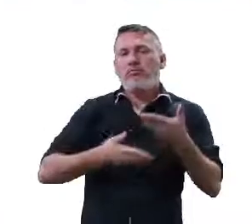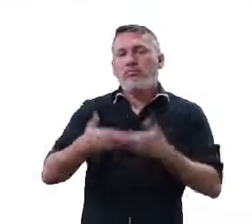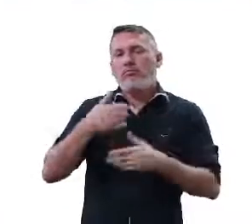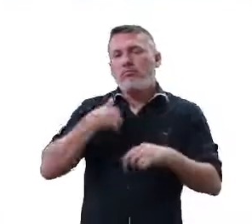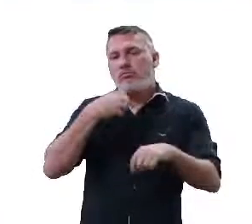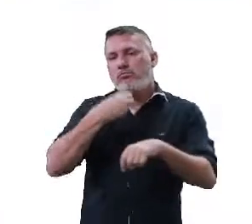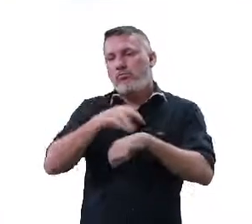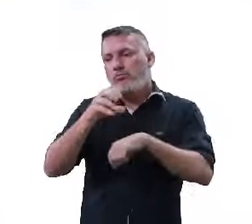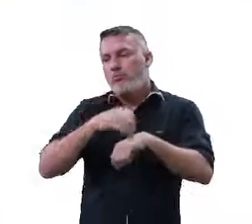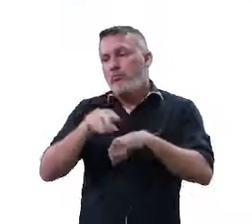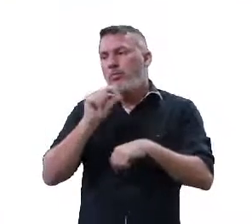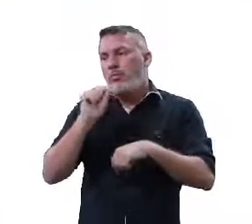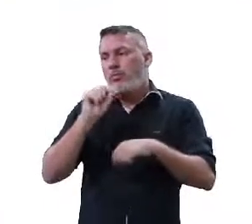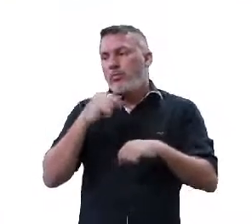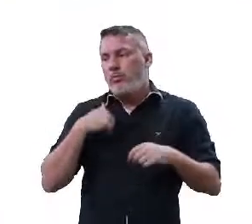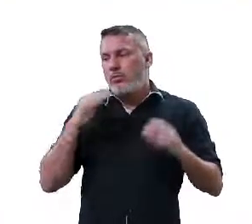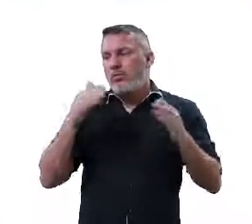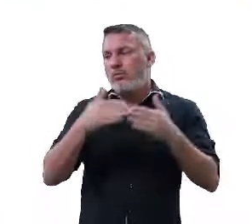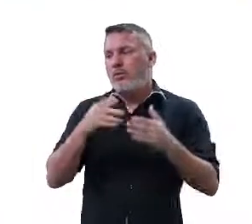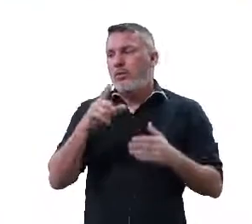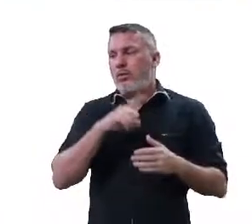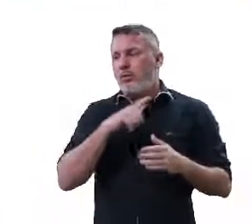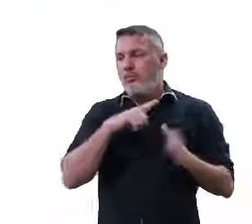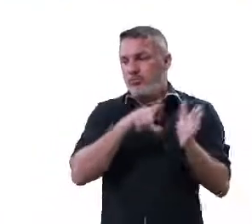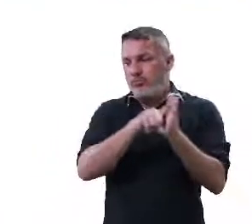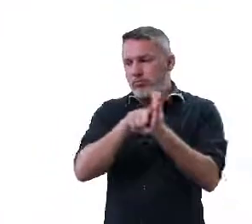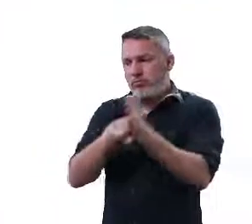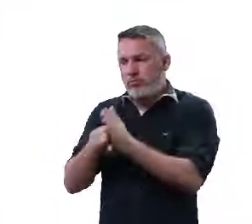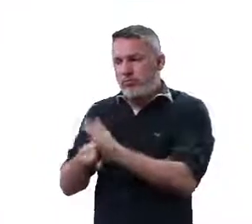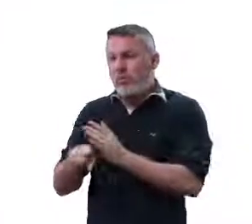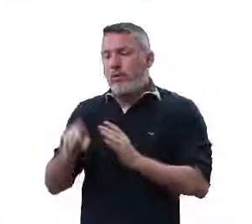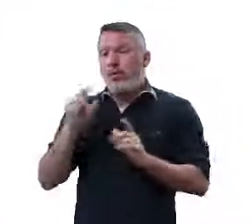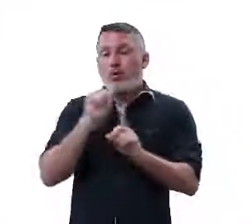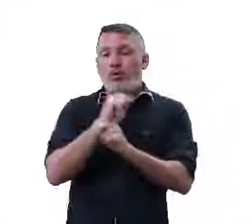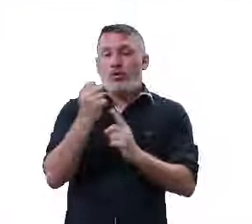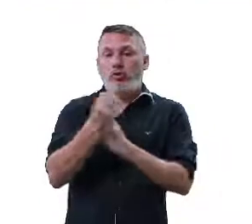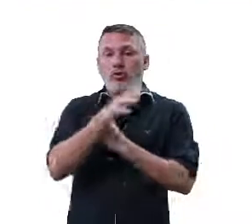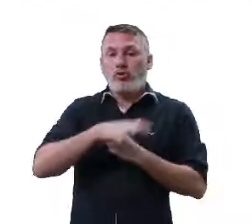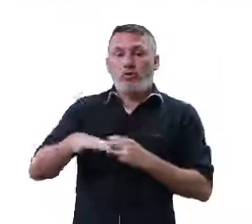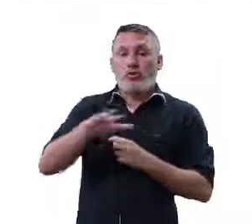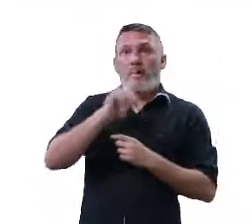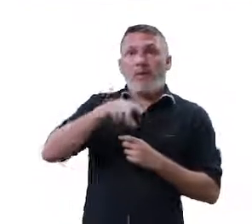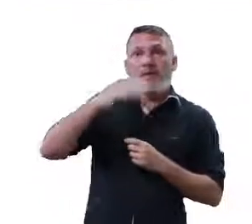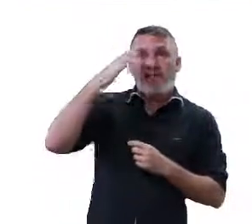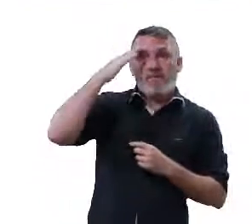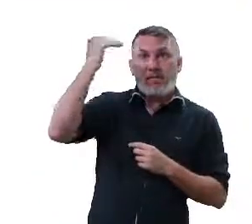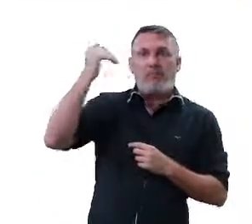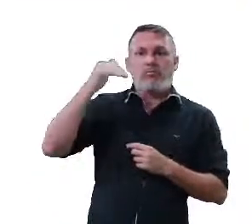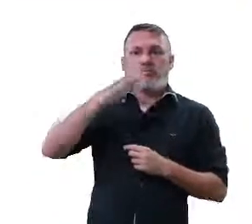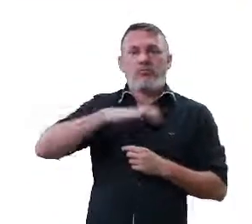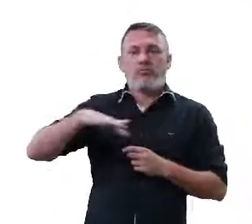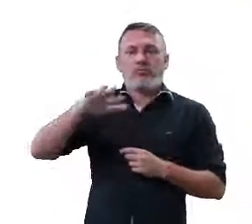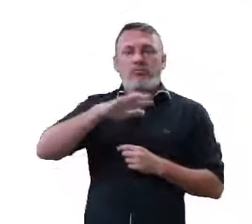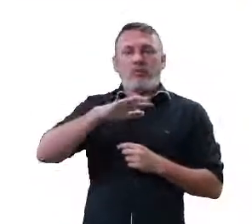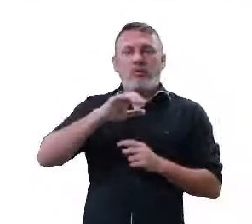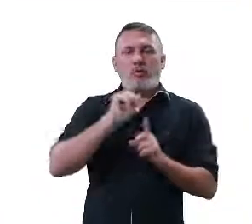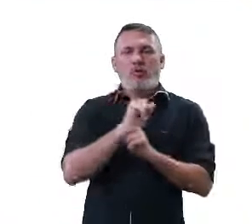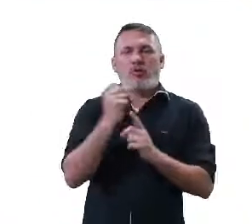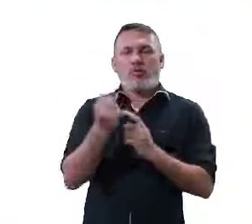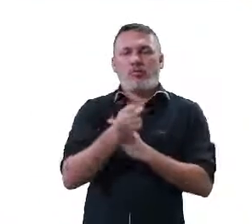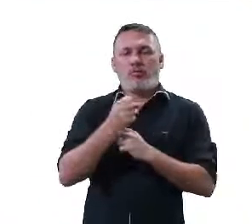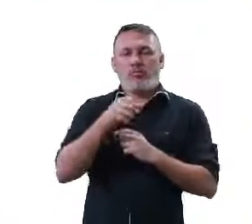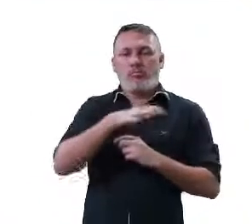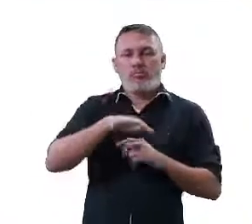vai ser Auguste Comte, né, o francês Auguste Comte, que é considerado o pai da sociologia, que vai trazer